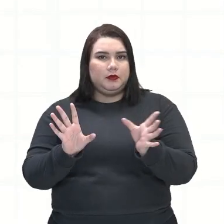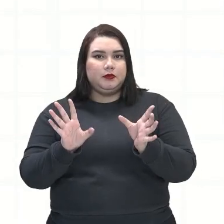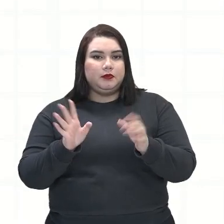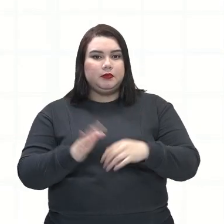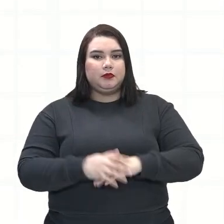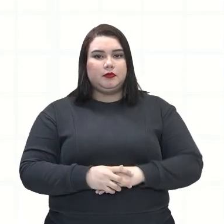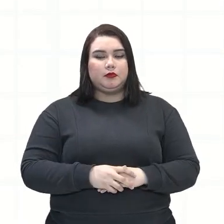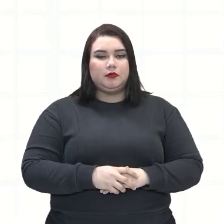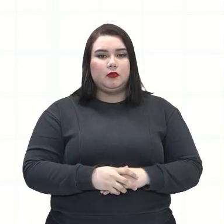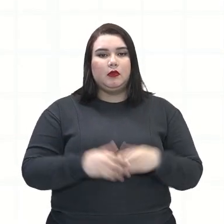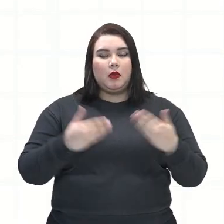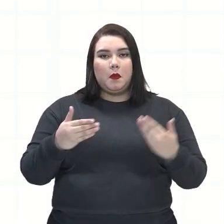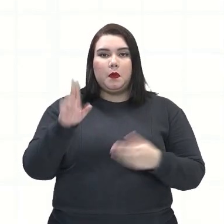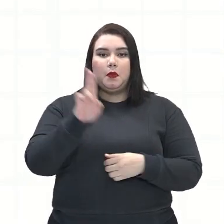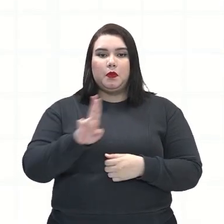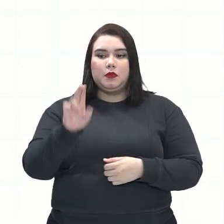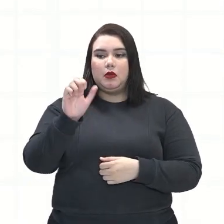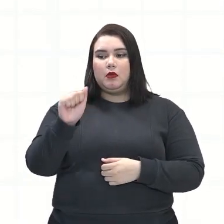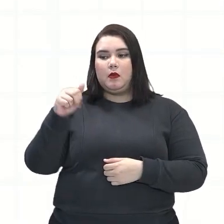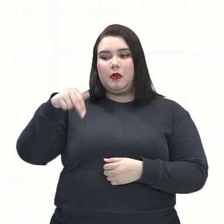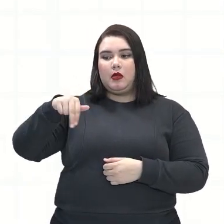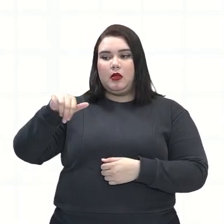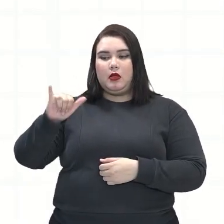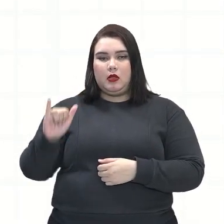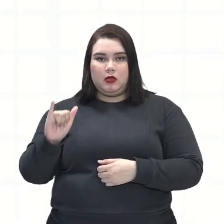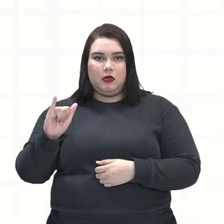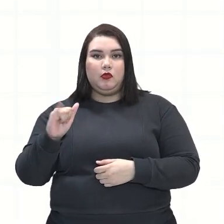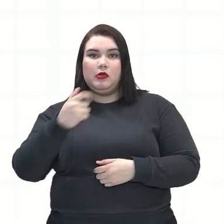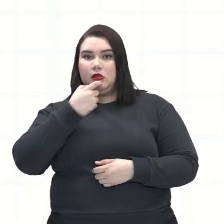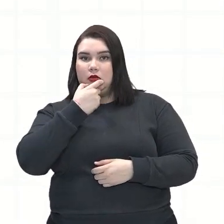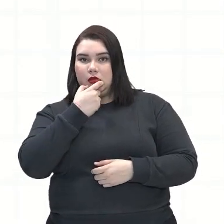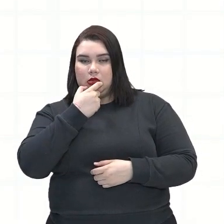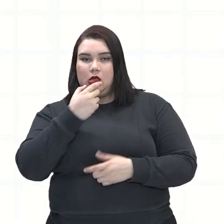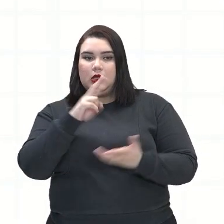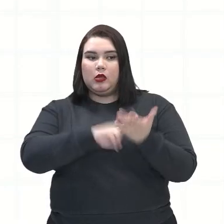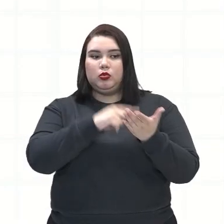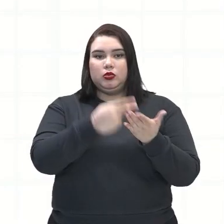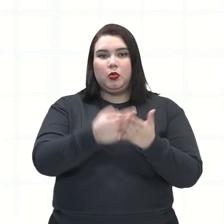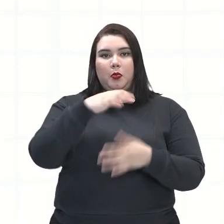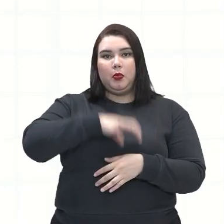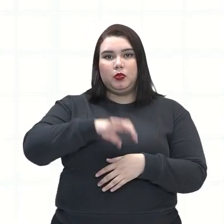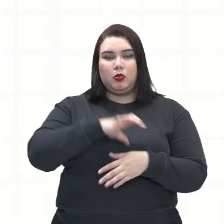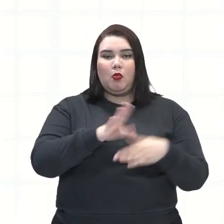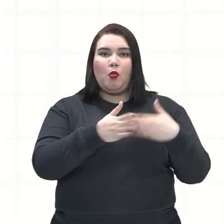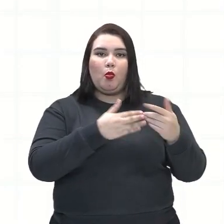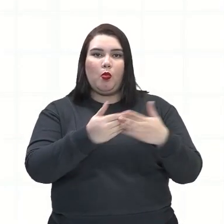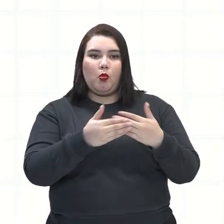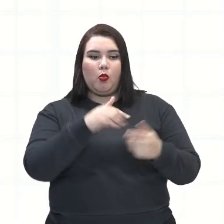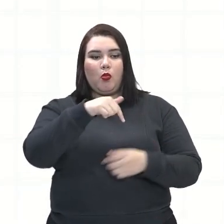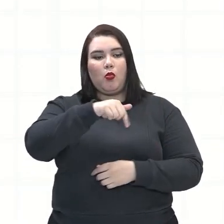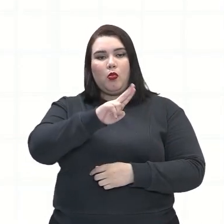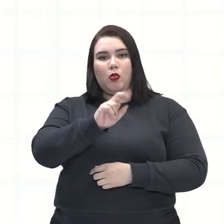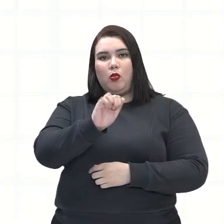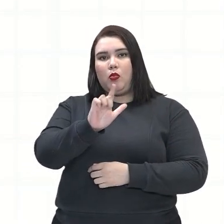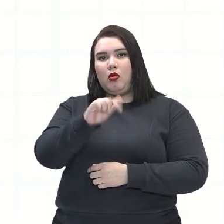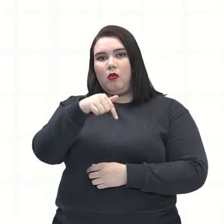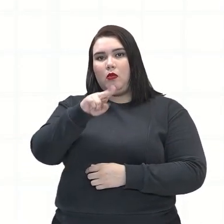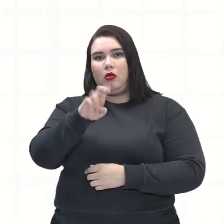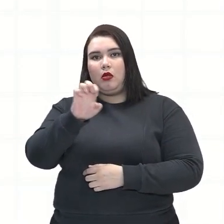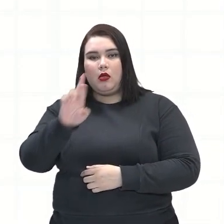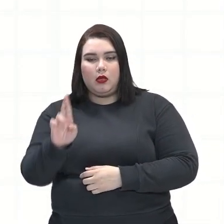any, certo? Então, por quê? Para indicar, eu enfatizar a ideia de qualquer